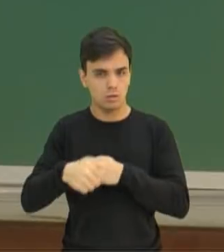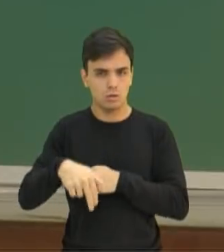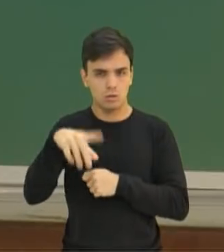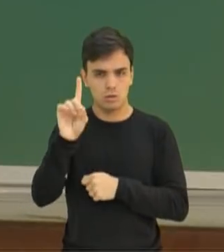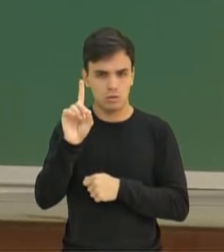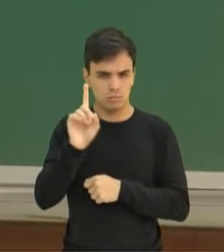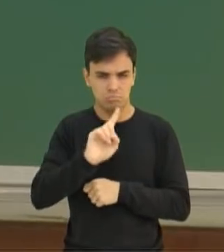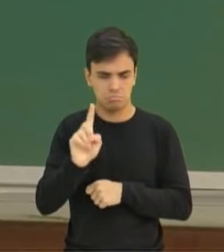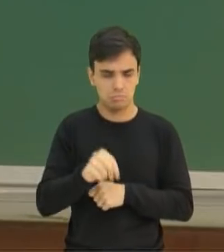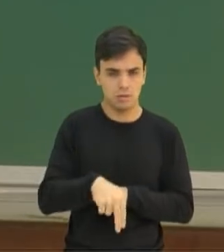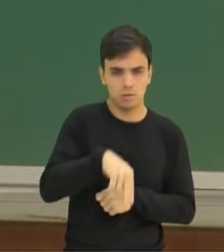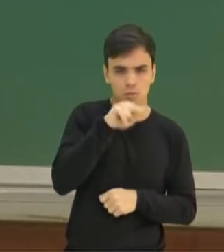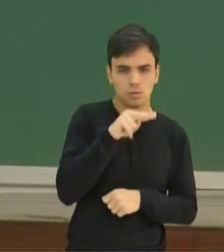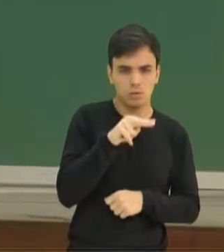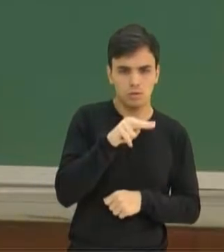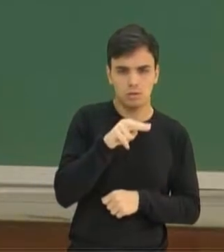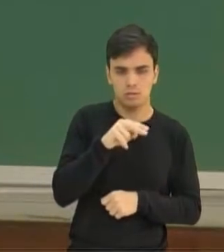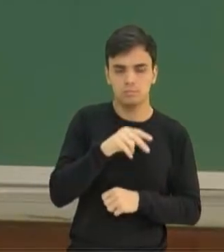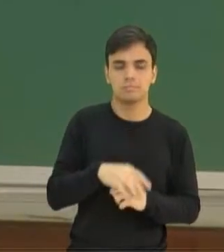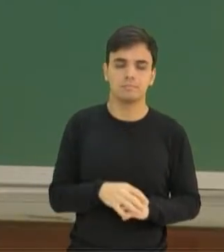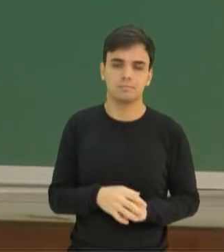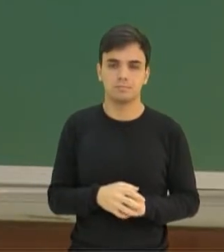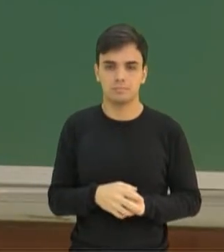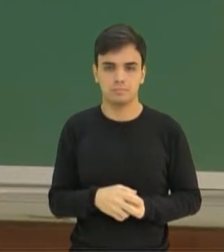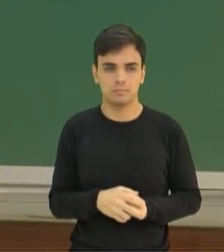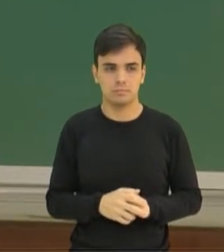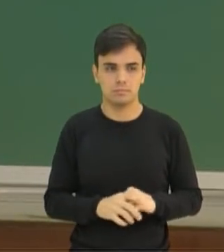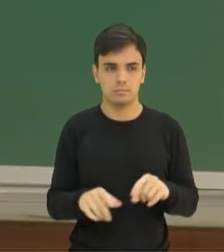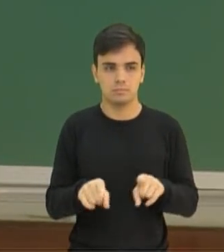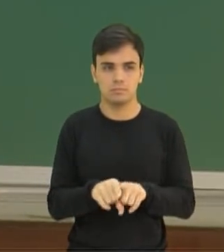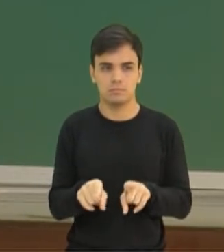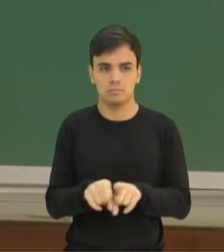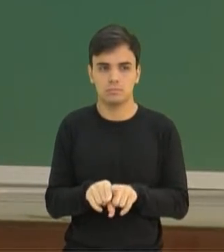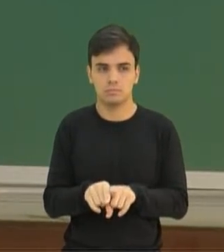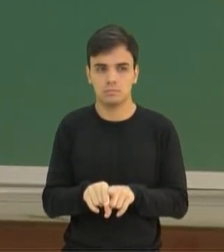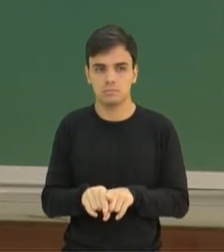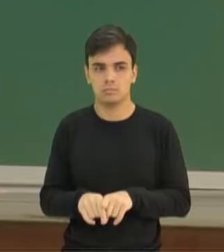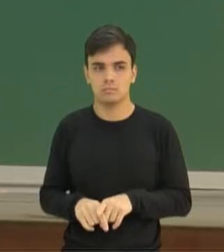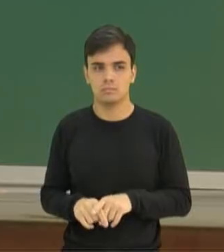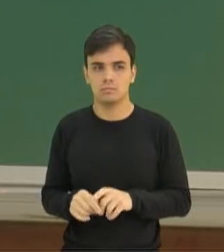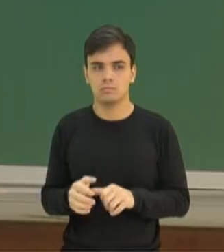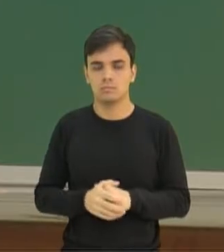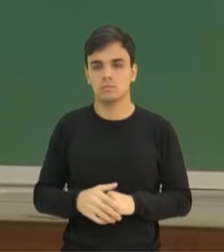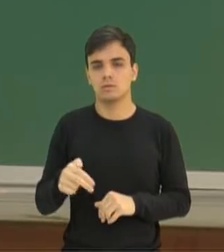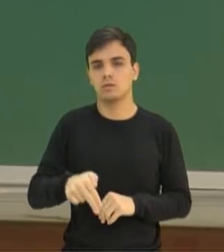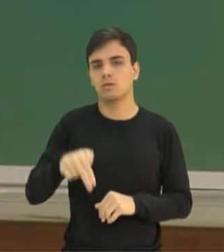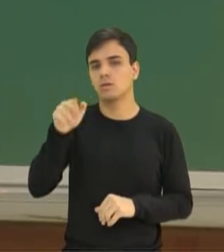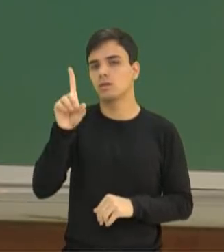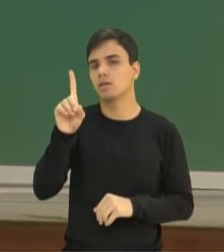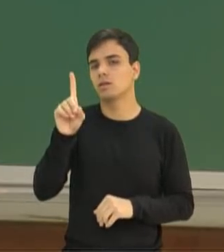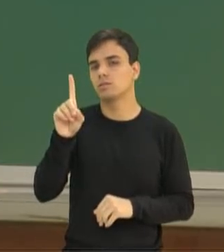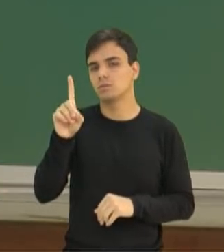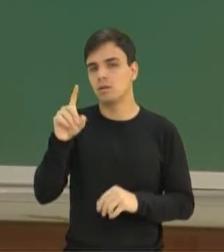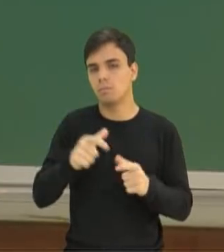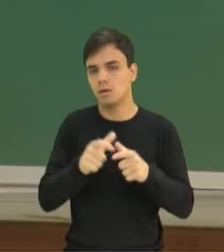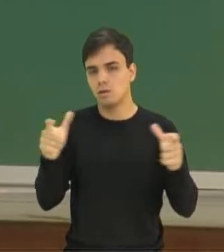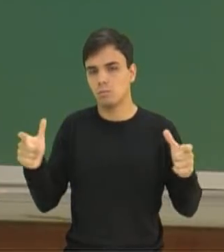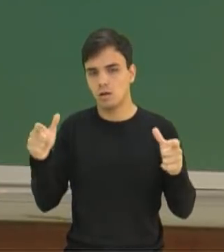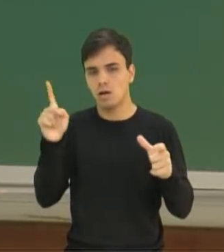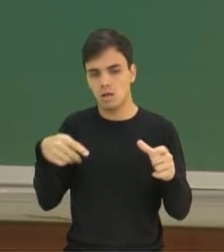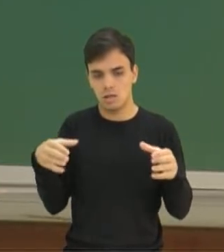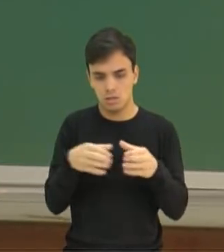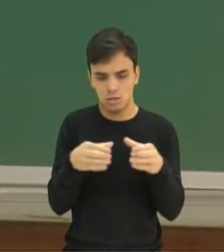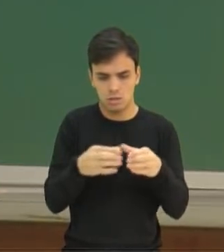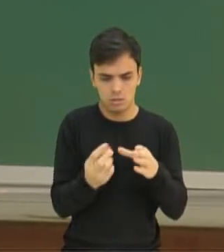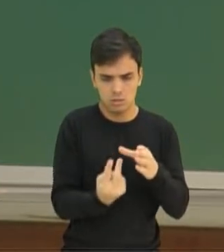do norte, né? Zona Franca de Manaus é no norte. No Nordeste a maior parte da população está ocupada no setor